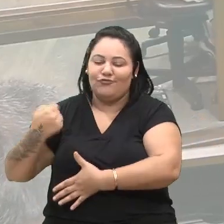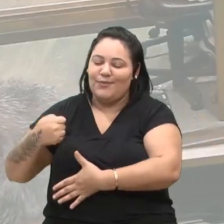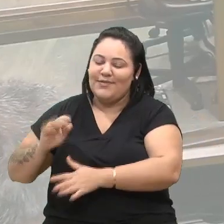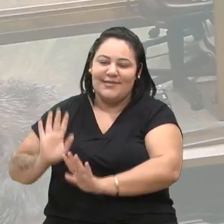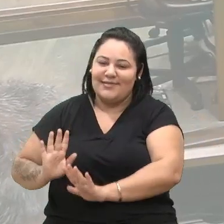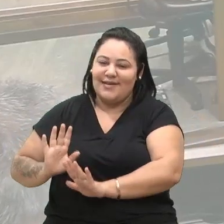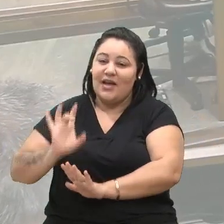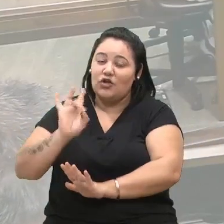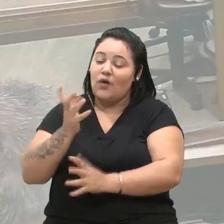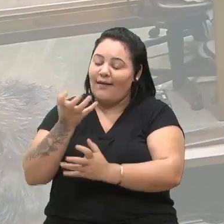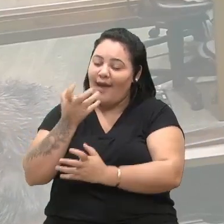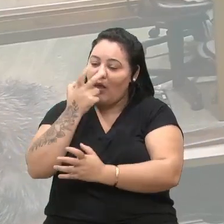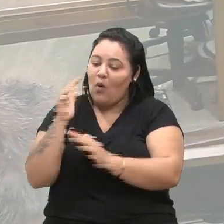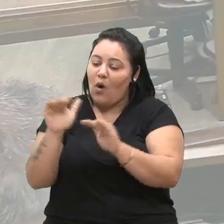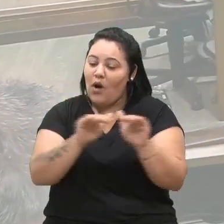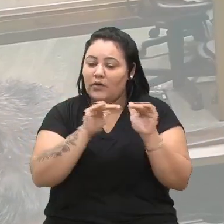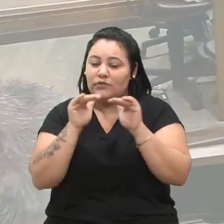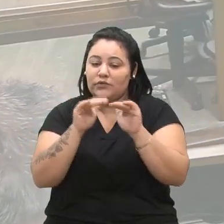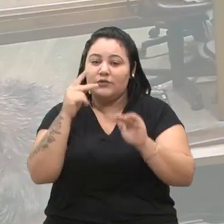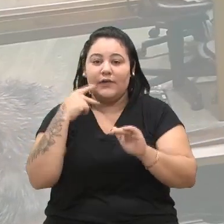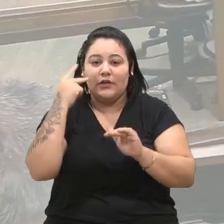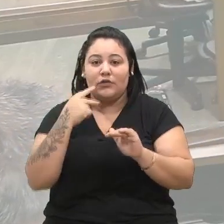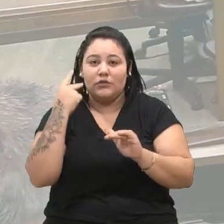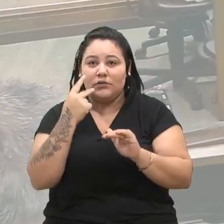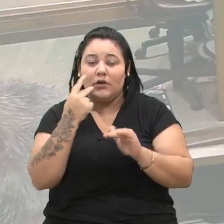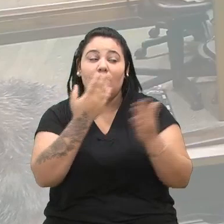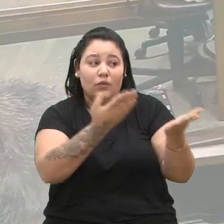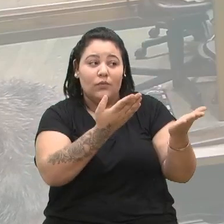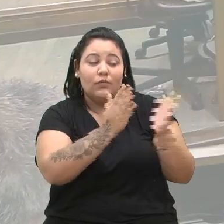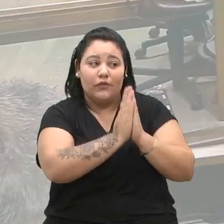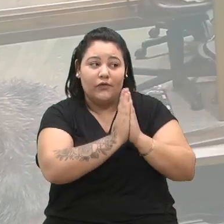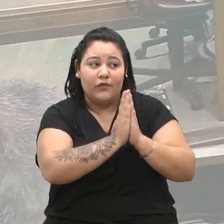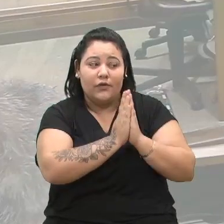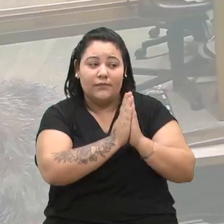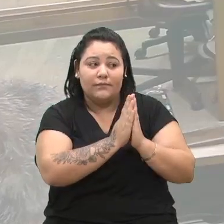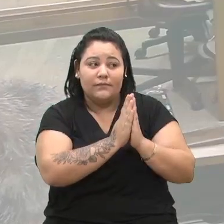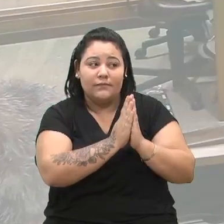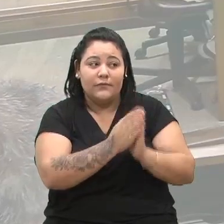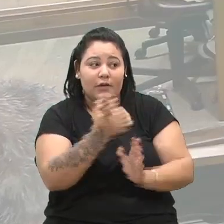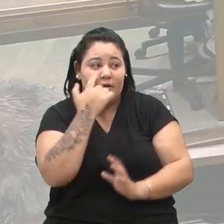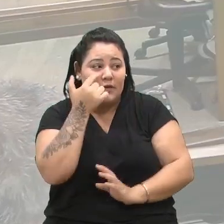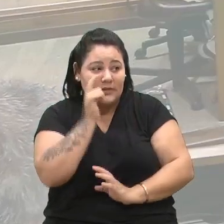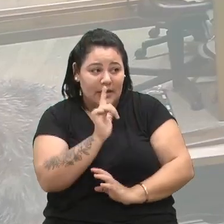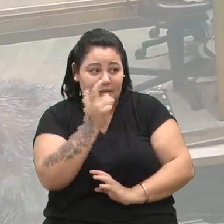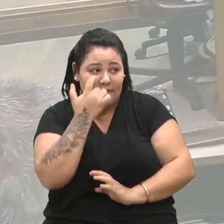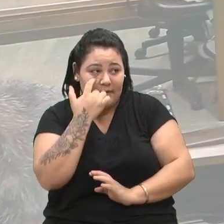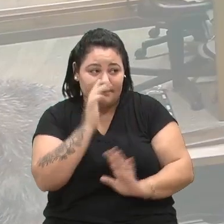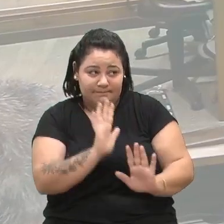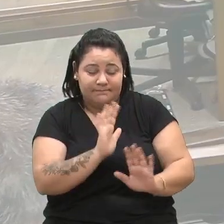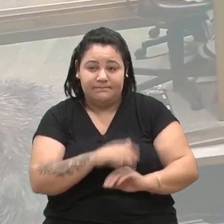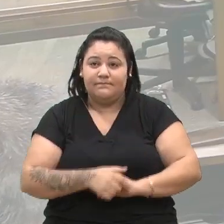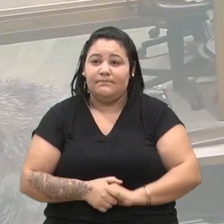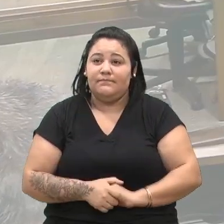eu quero ser igual a todos, tá? Então, a partir de agora, a senhora vê se consegue me enxergar. Vereador Xuxa, vamos deixar claro só para a comunidade